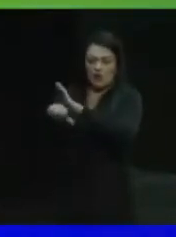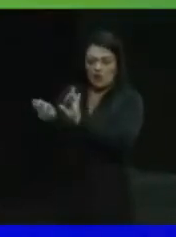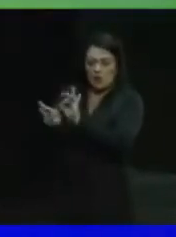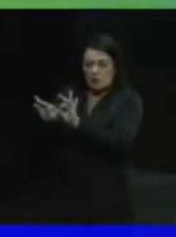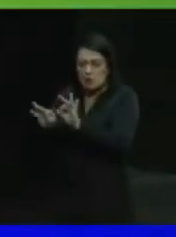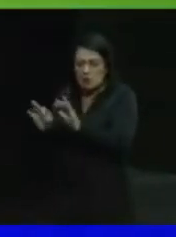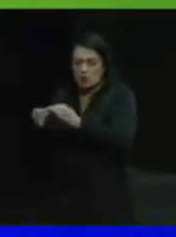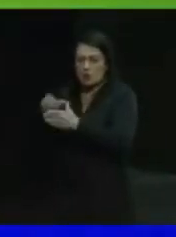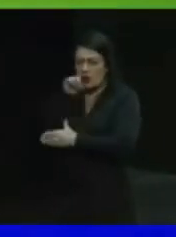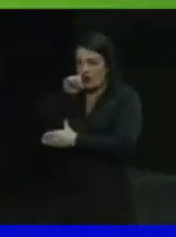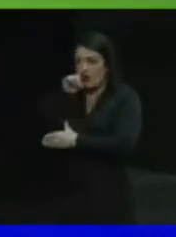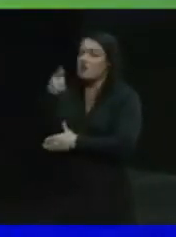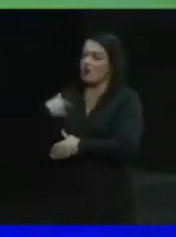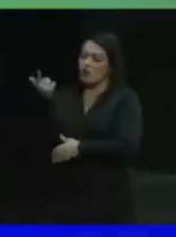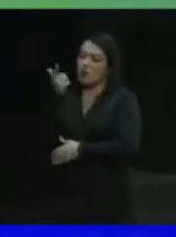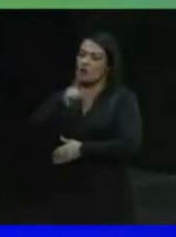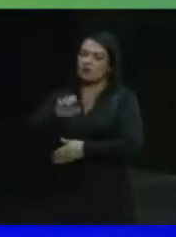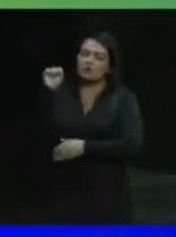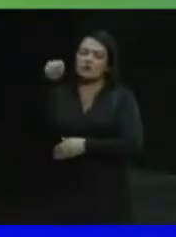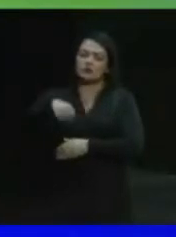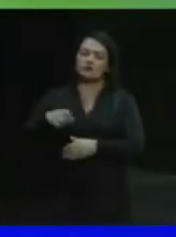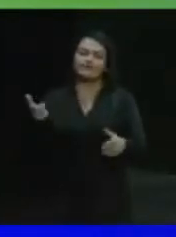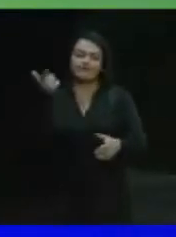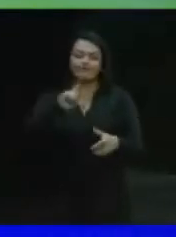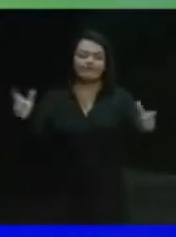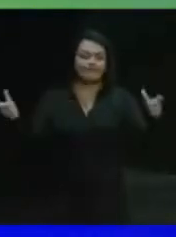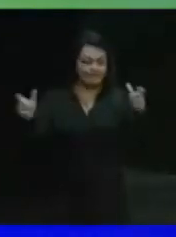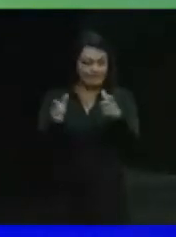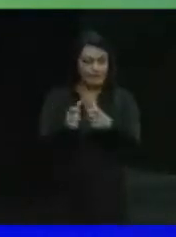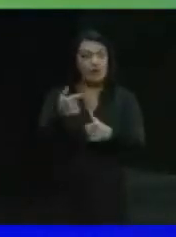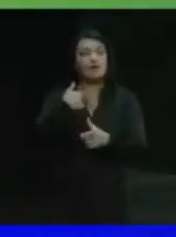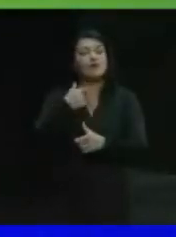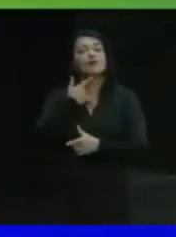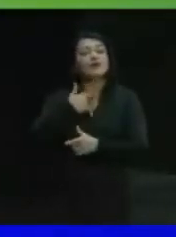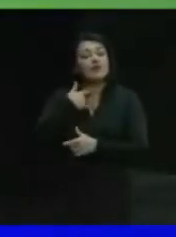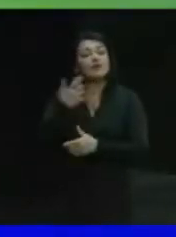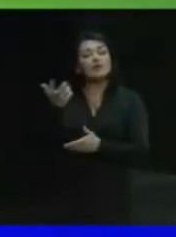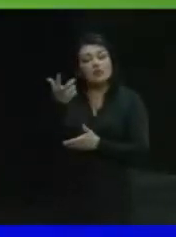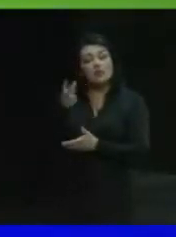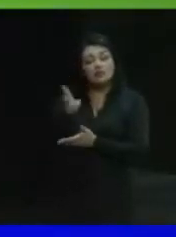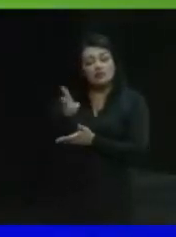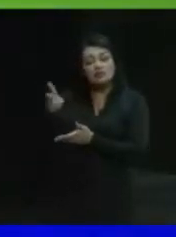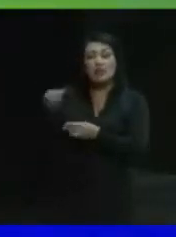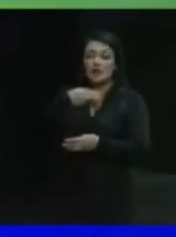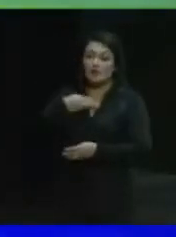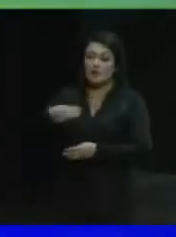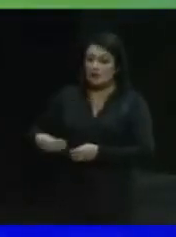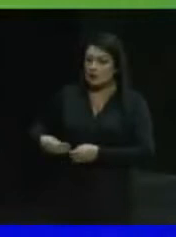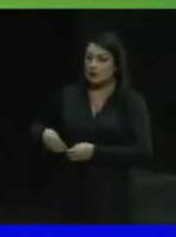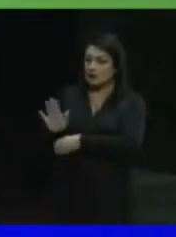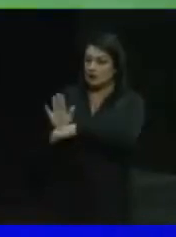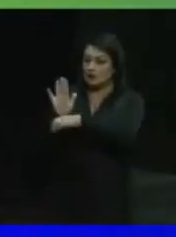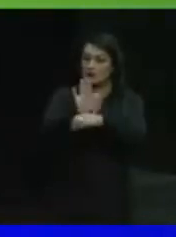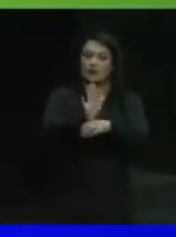fizemos. O meu desejo era de continuar atuando como ministro, em favor dos